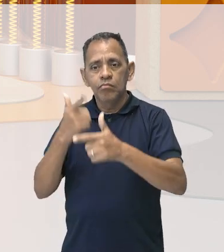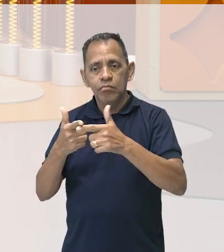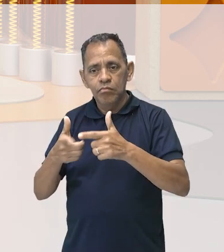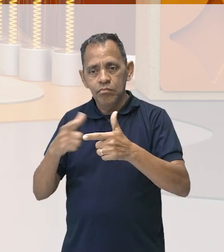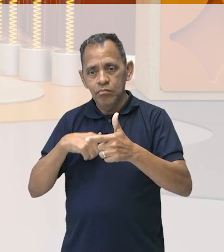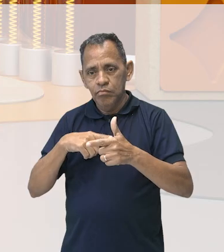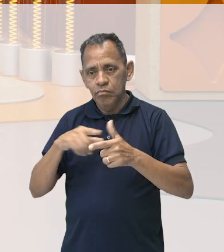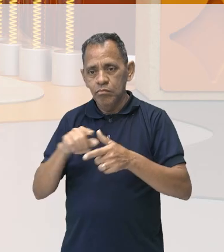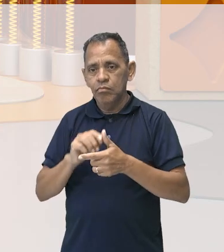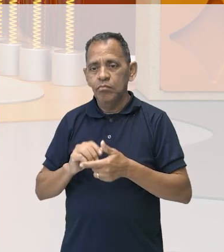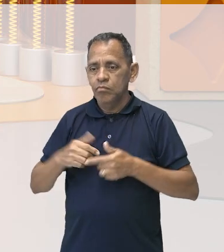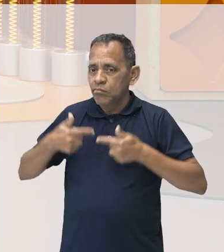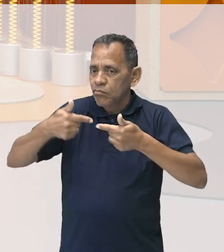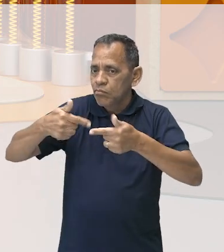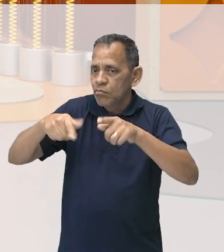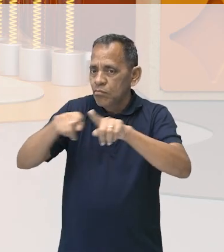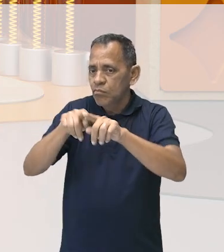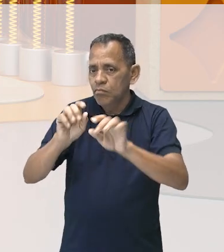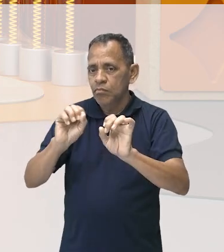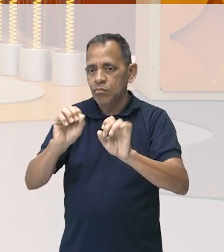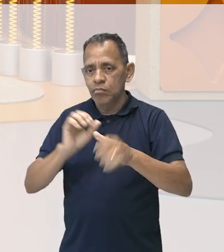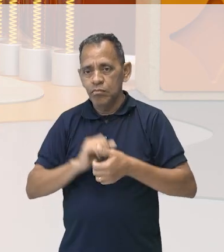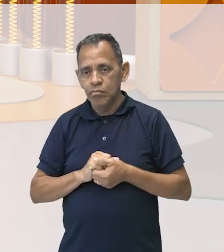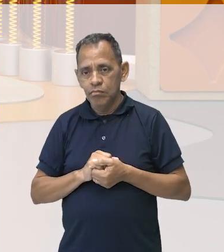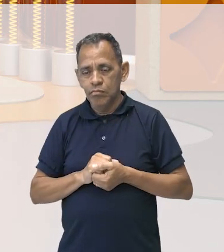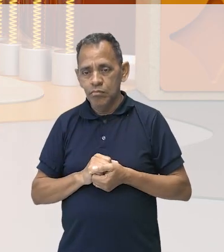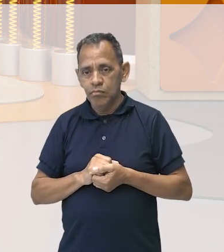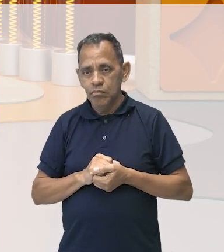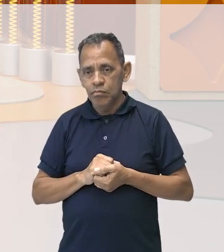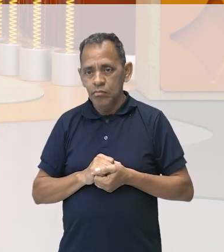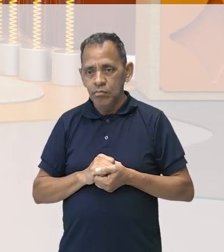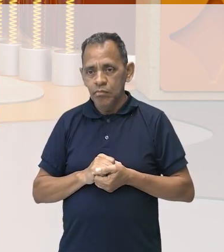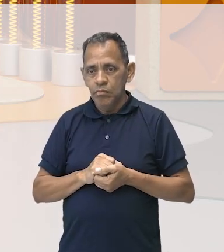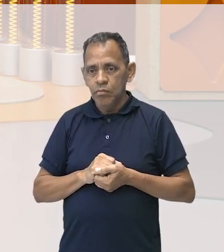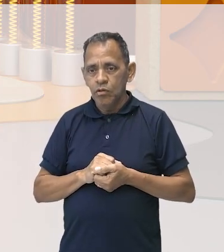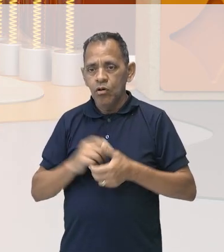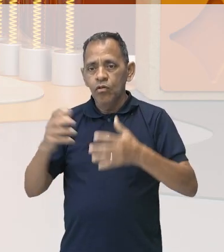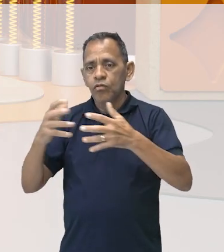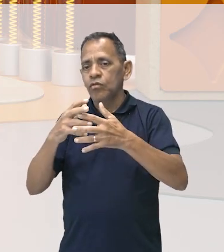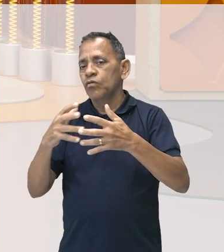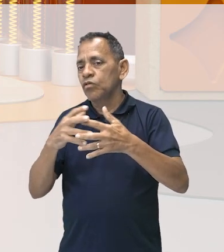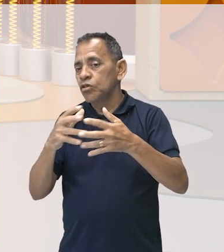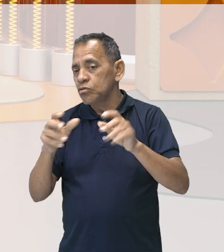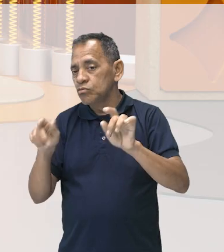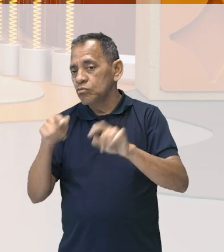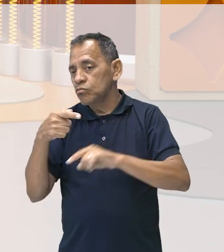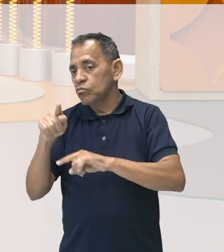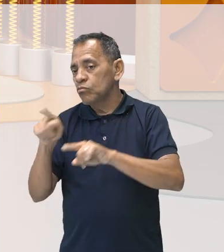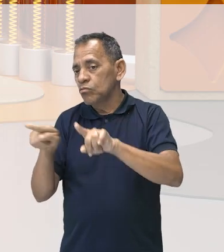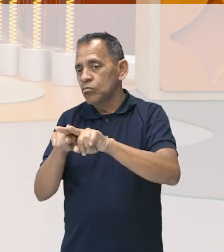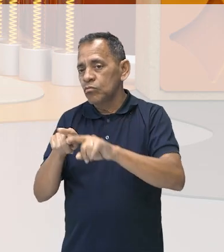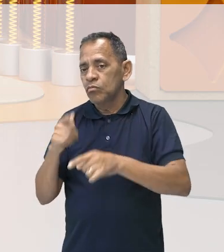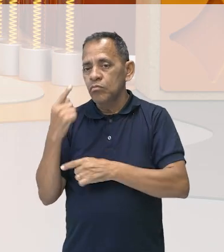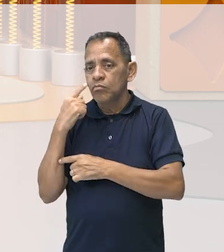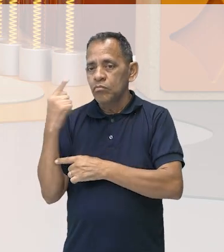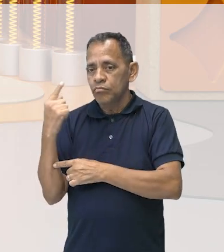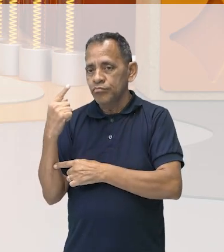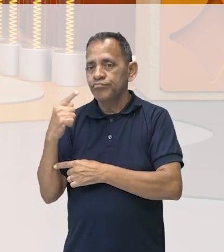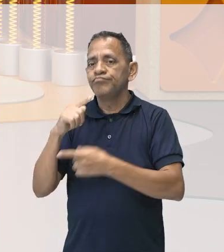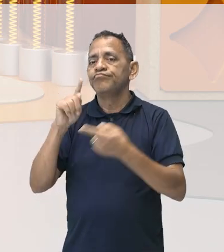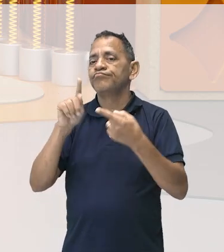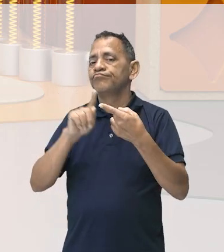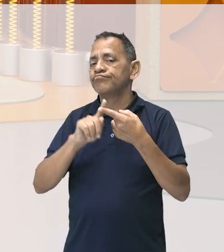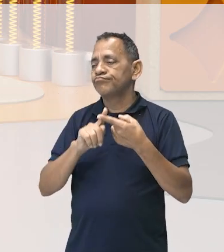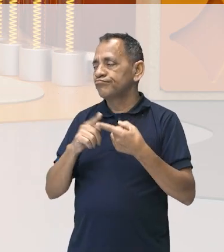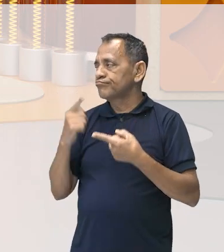possam surgir, tá bom? Um outro conflito também que vamos estudar, gente, vai ser aqui o conflito de Nagorno-Karabakh, tá? Que